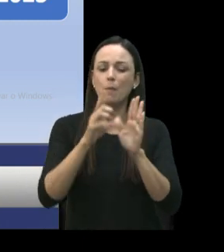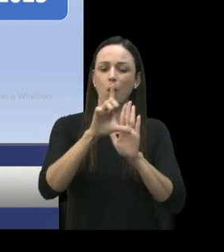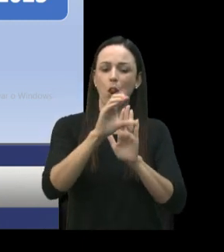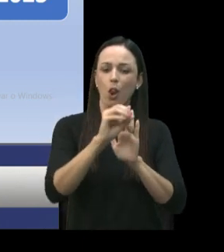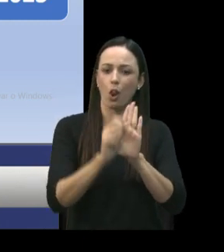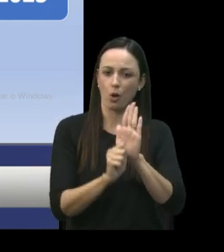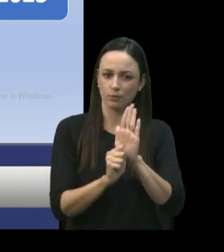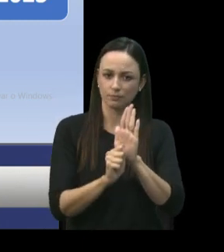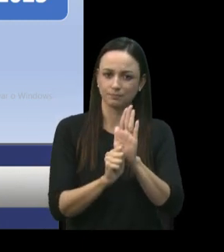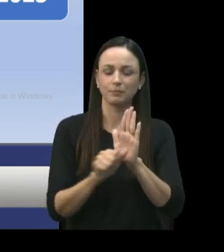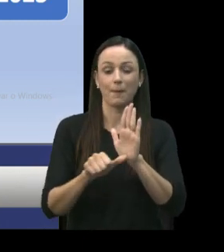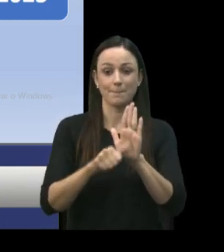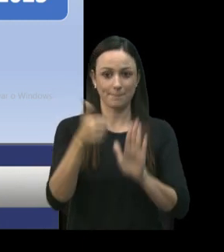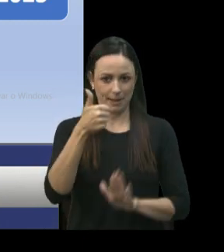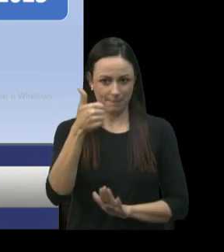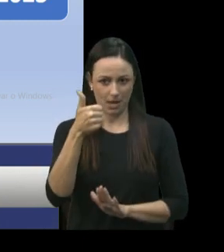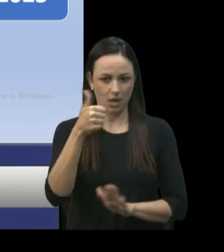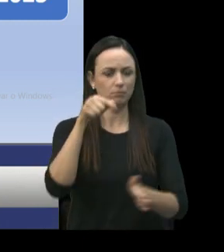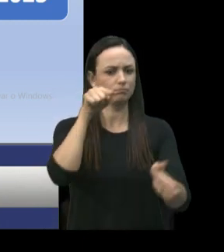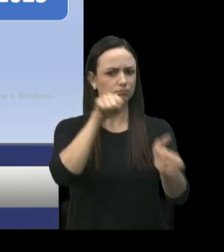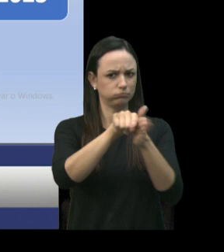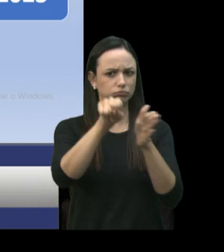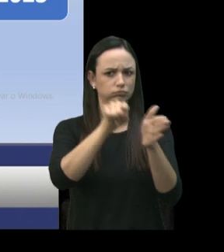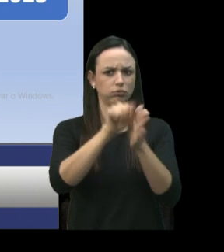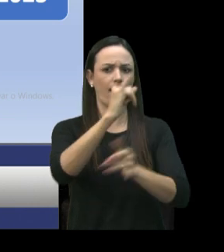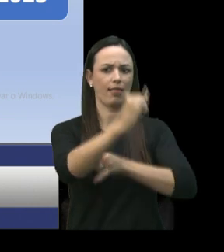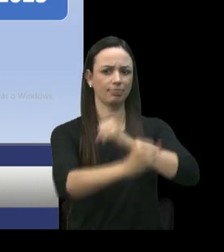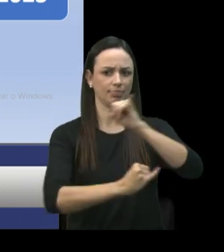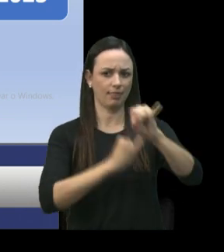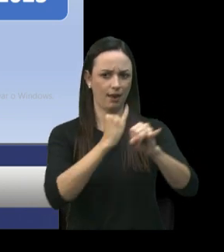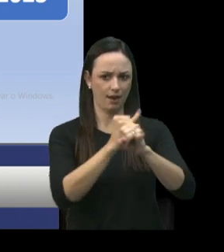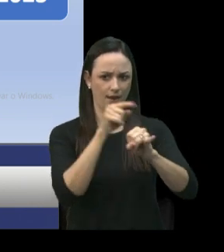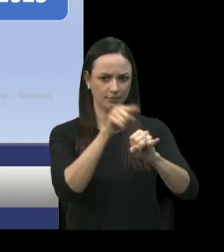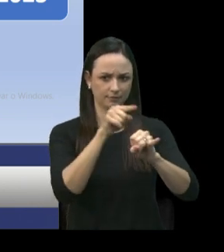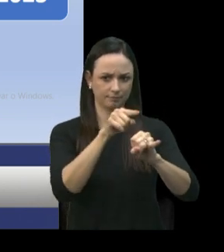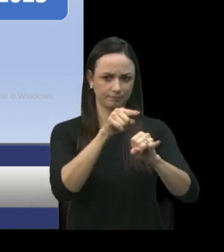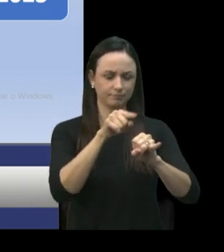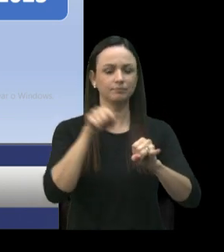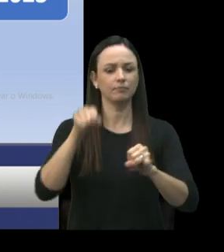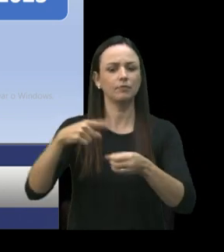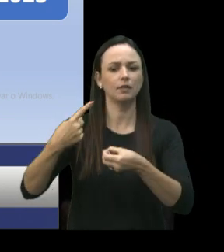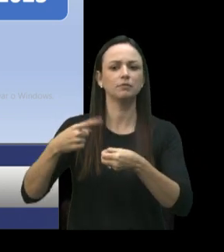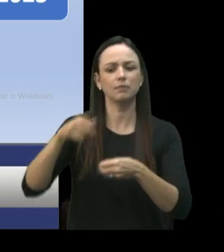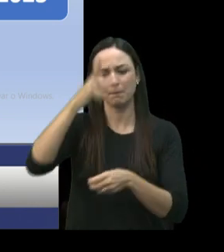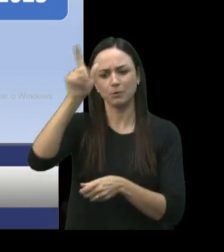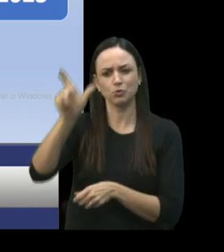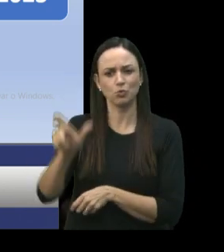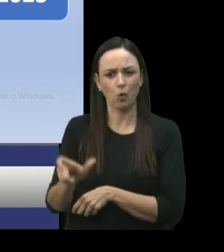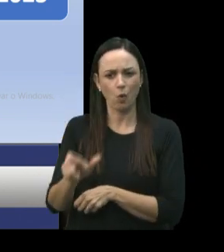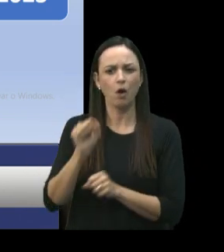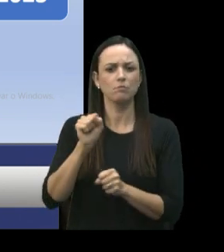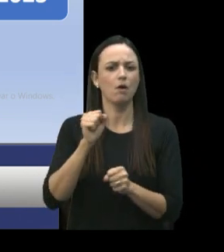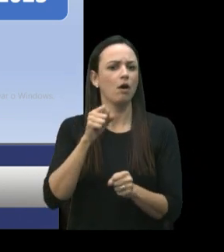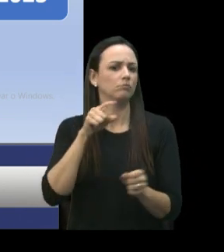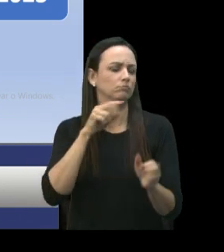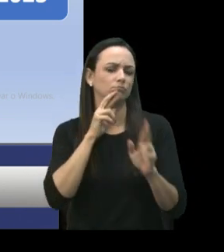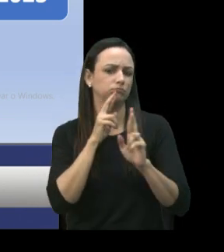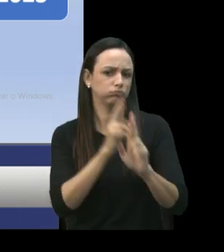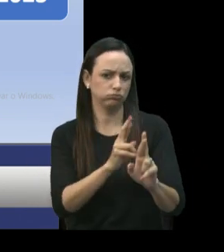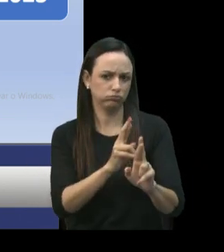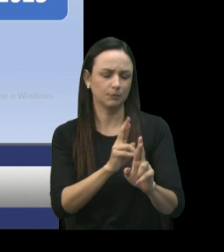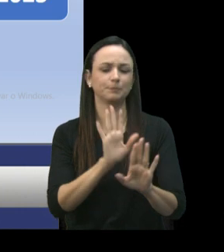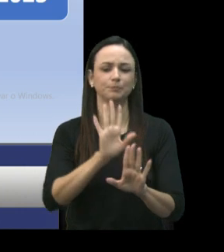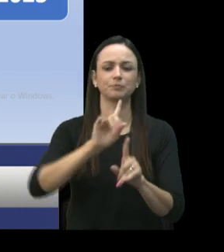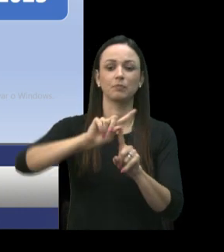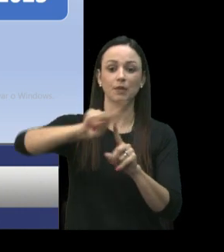nós fizemos um questionário online para saber a necessidade, o munícipe teve momento de se manifestar. No segundo momento, foram